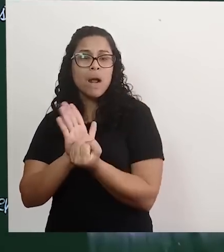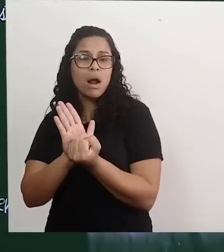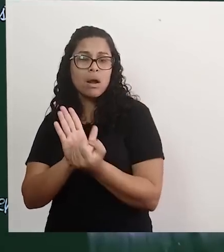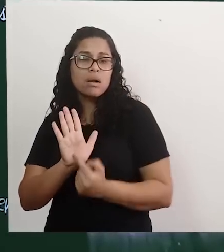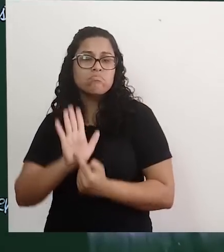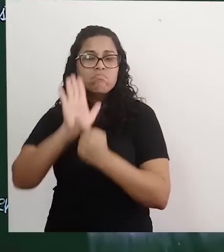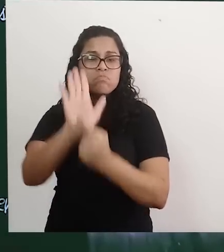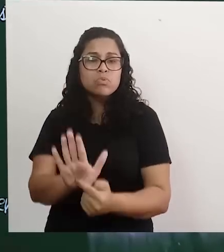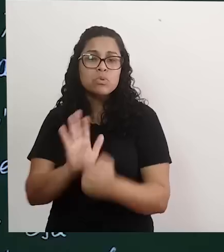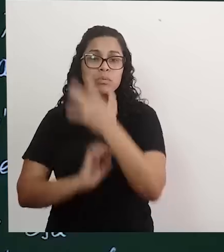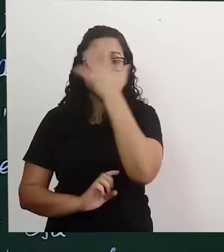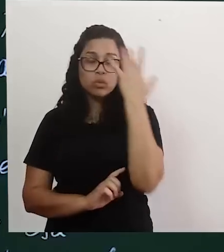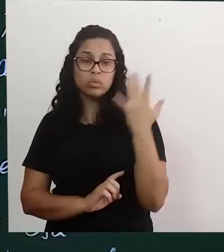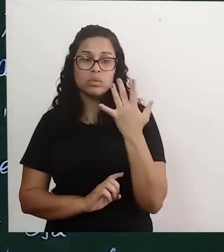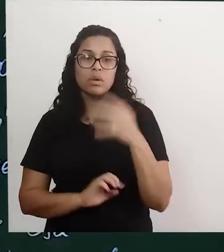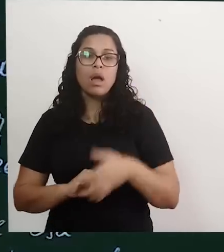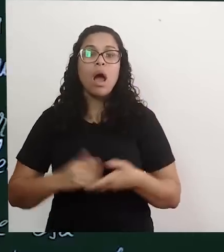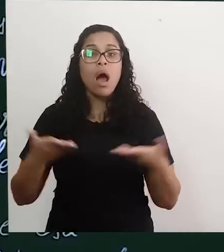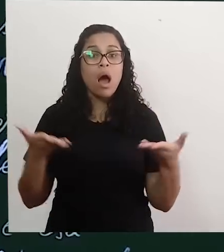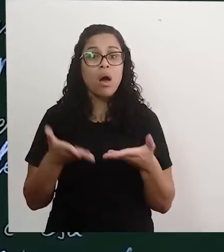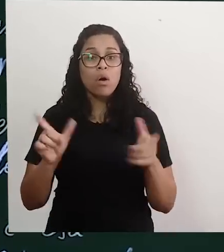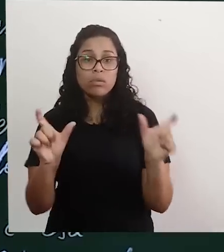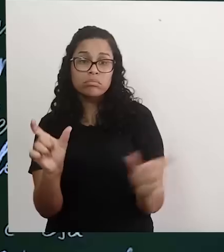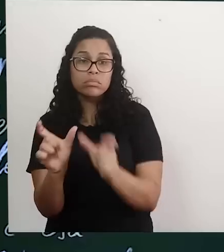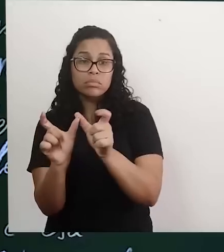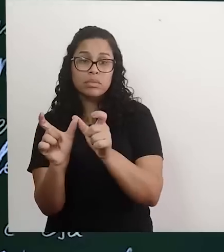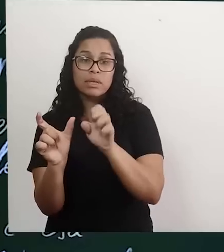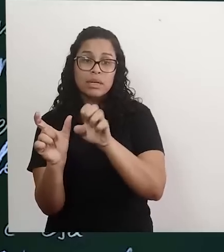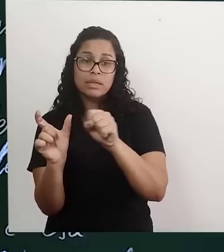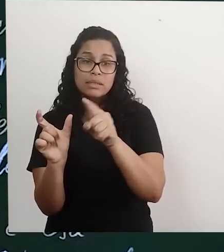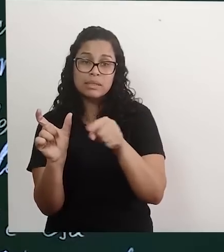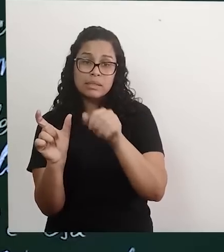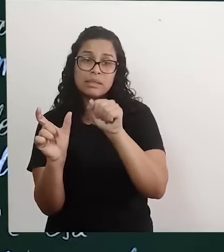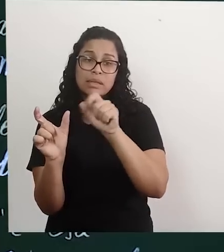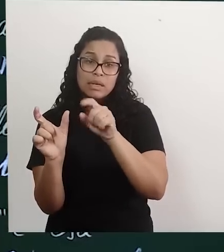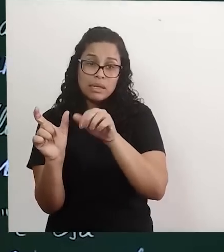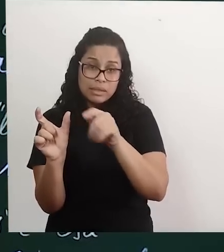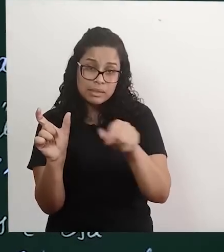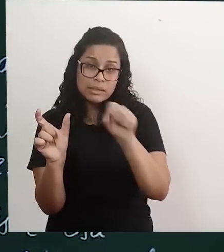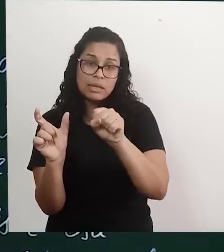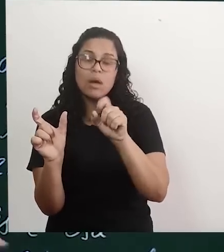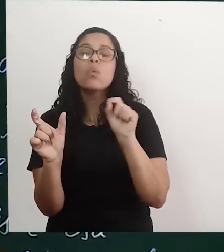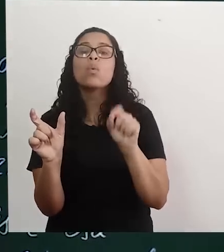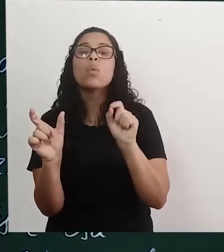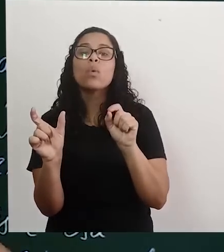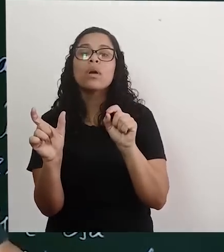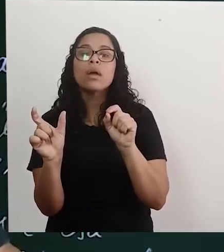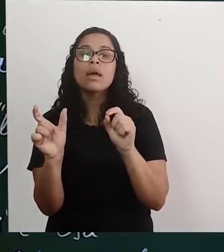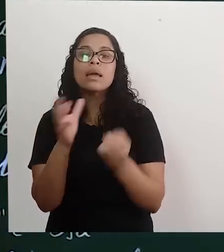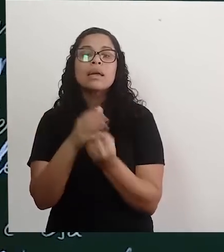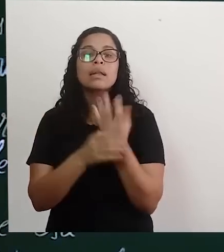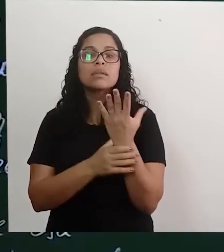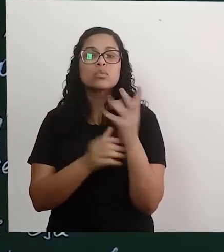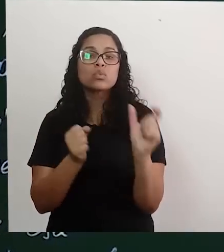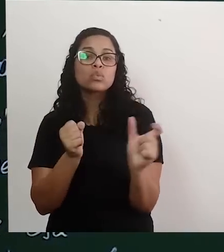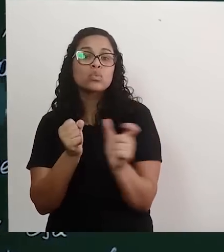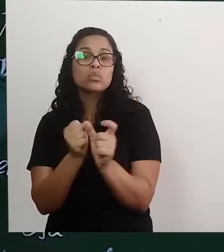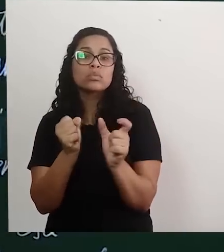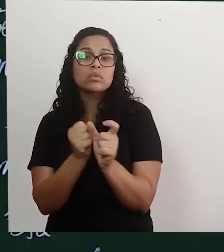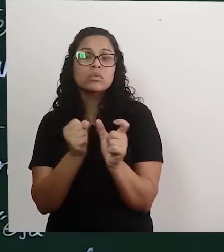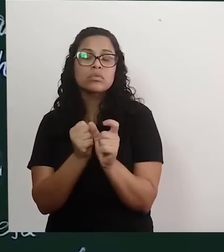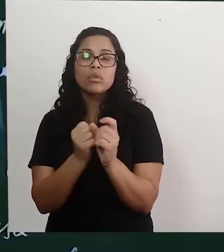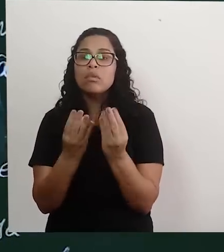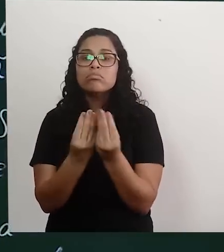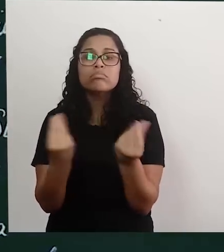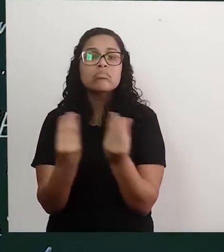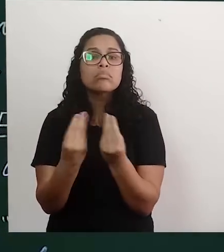autoridade, o título dessa pessoa. Já os sufixos es e esa com z, geralmente a gente utiliza com a criação de substantivos